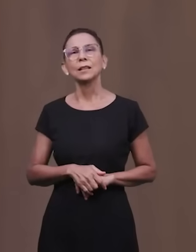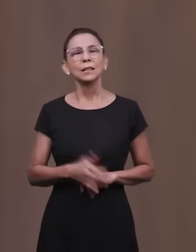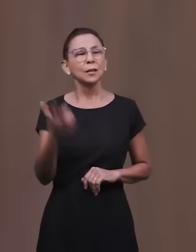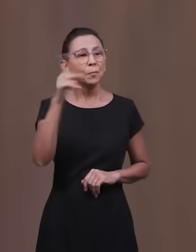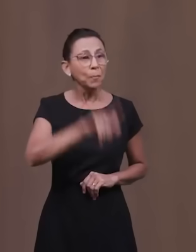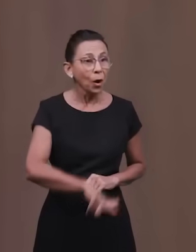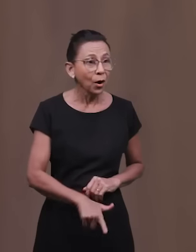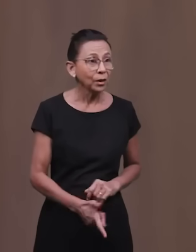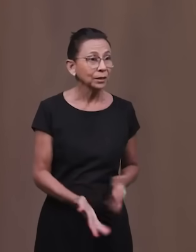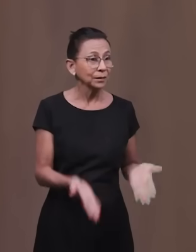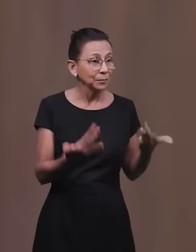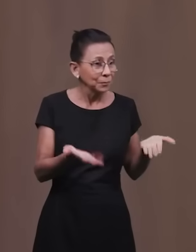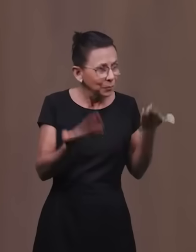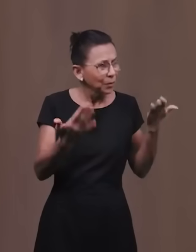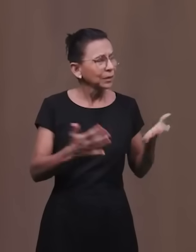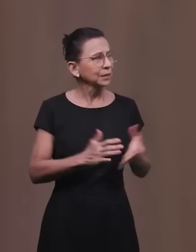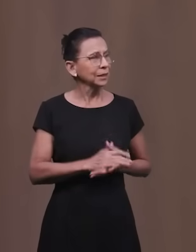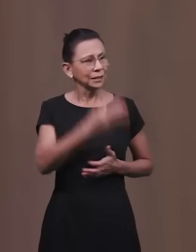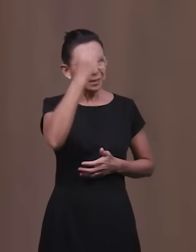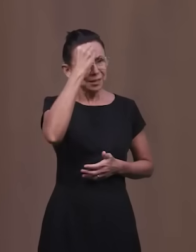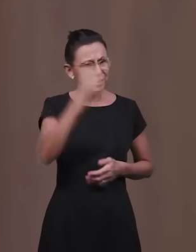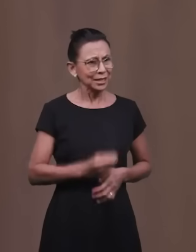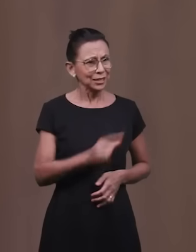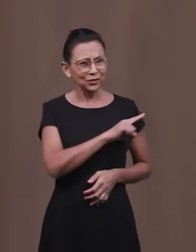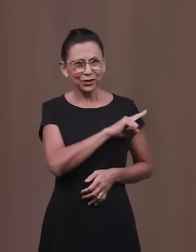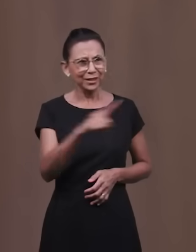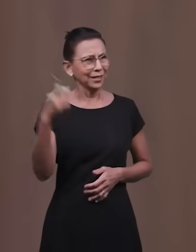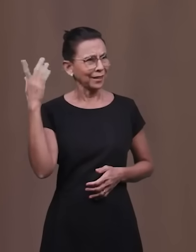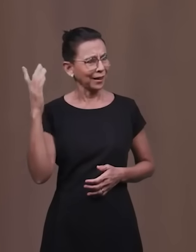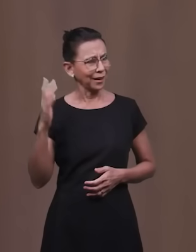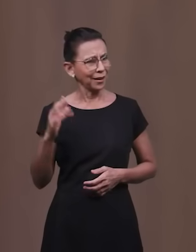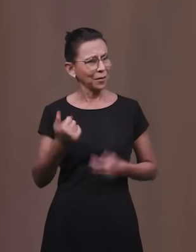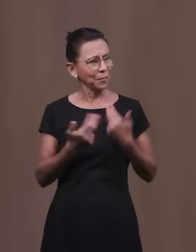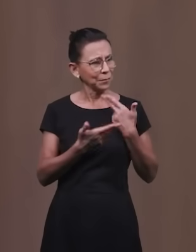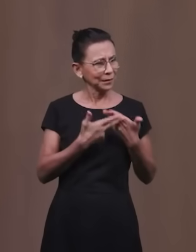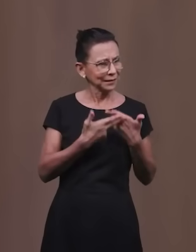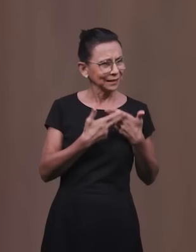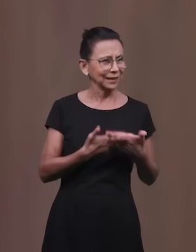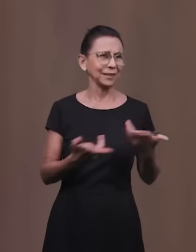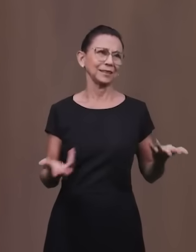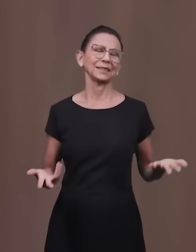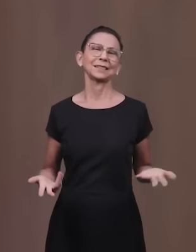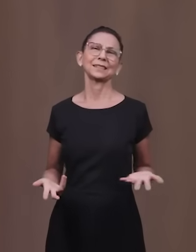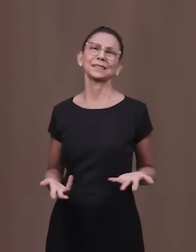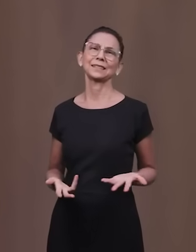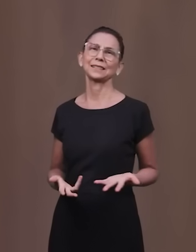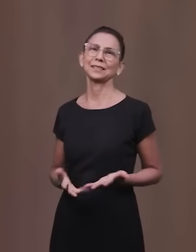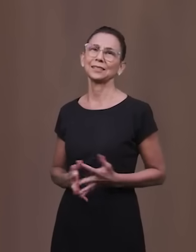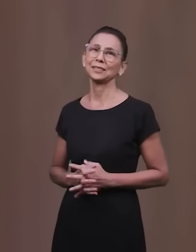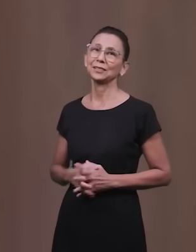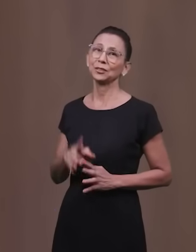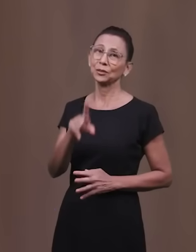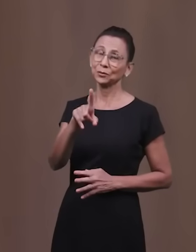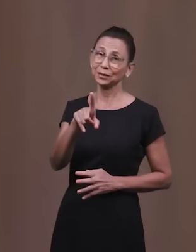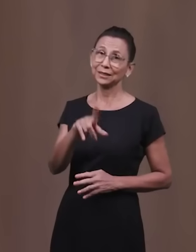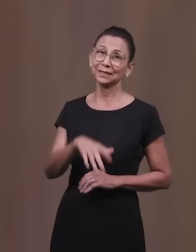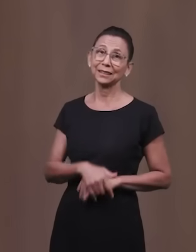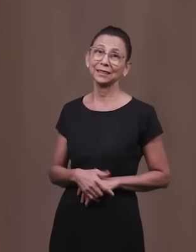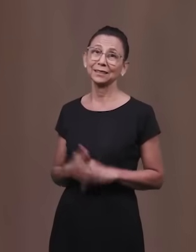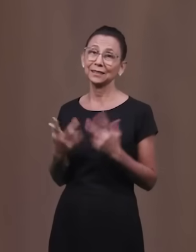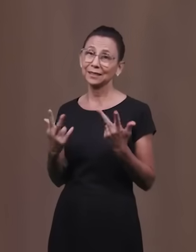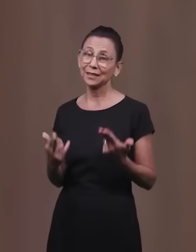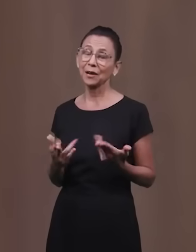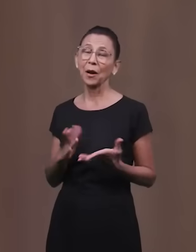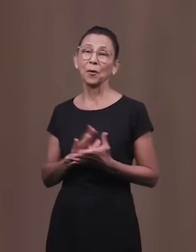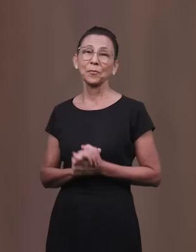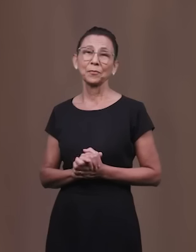Não diz assim, vamos lá, vamos de novo. Que é isso? É só essa vez, você tem que tentar. Então seja mais